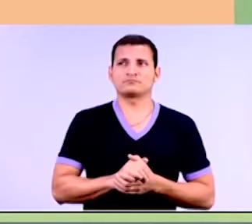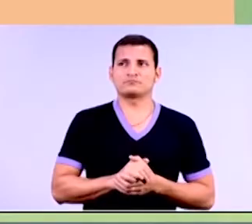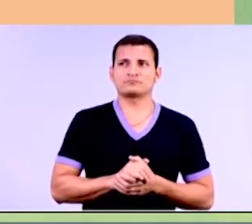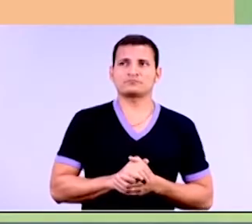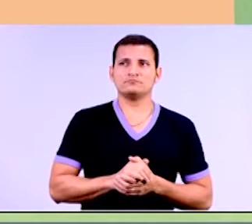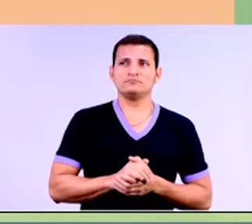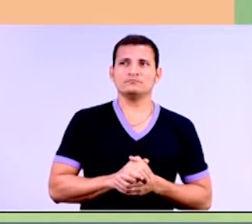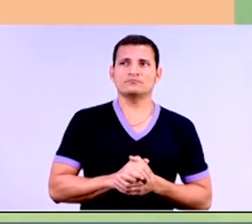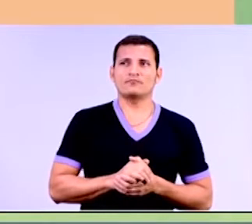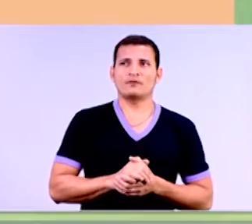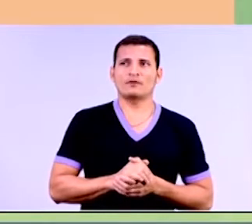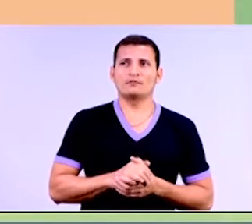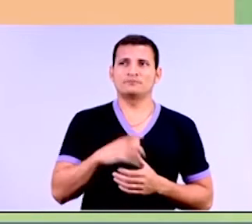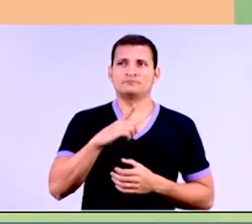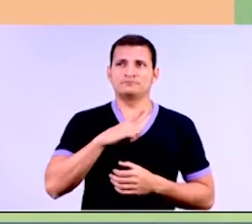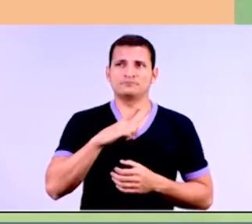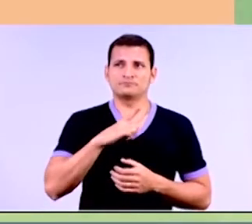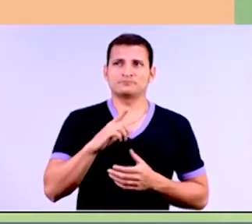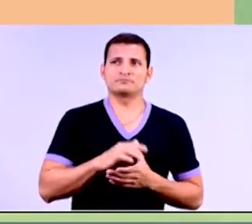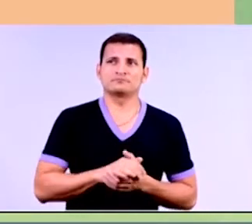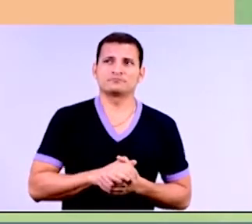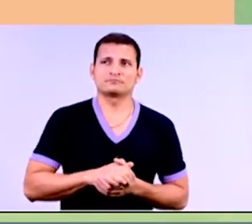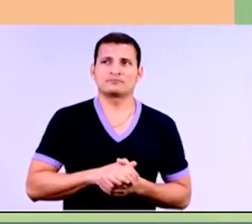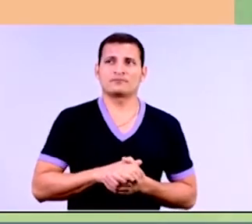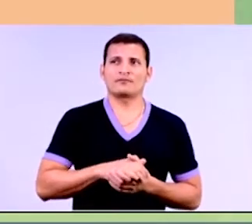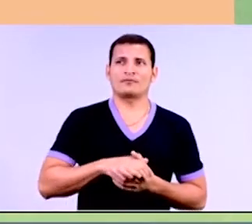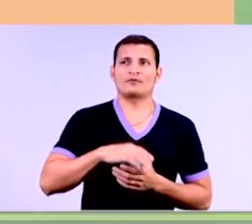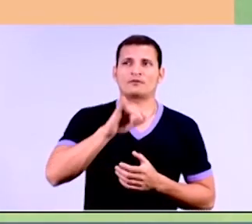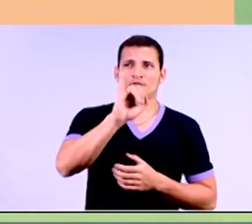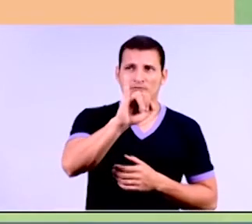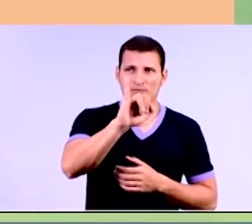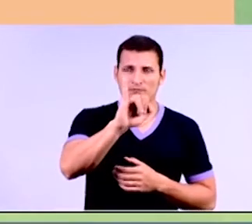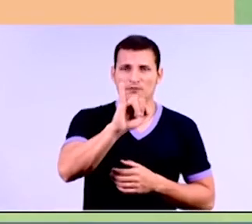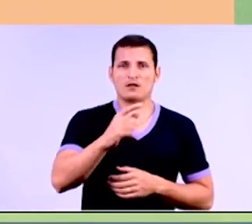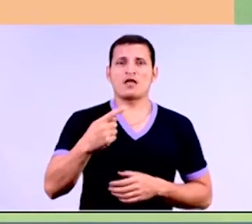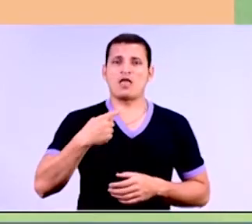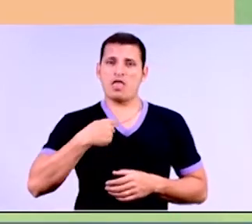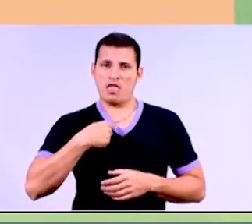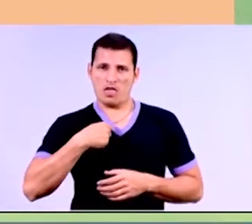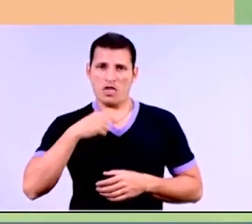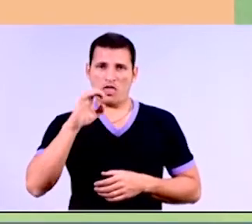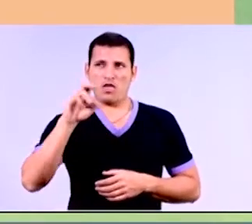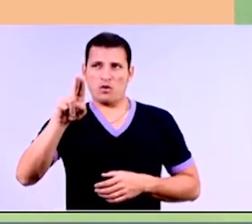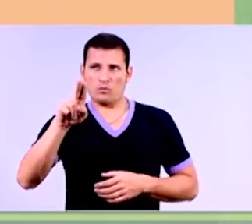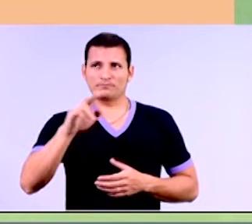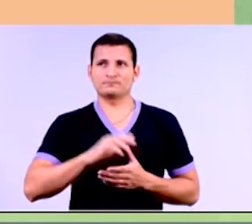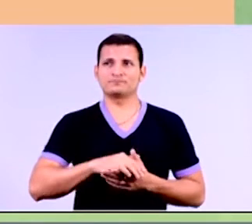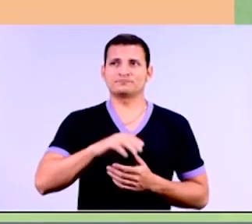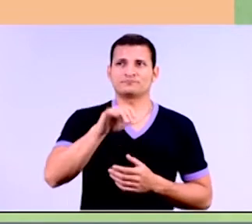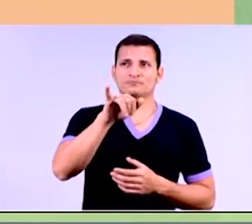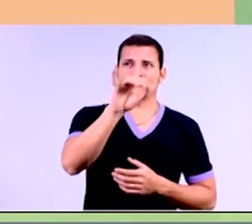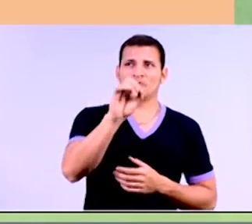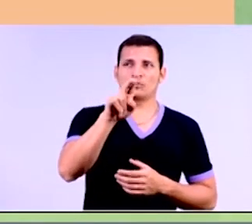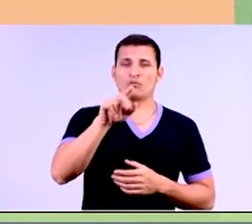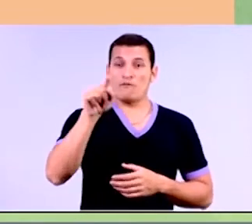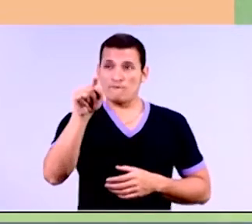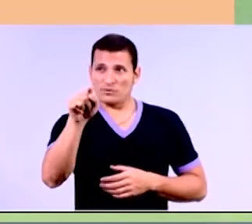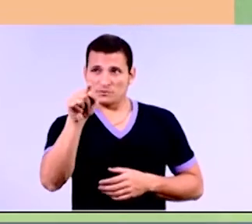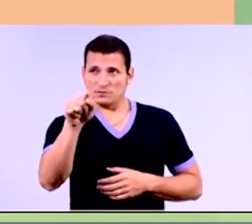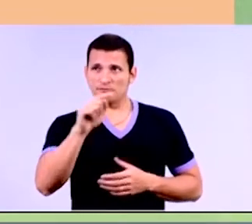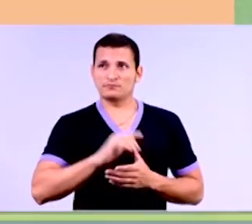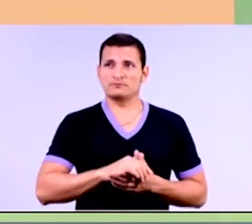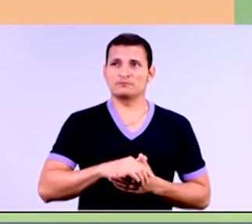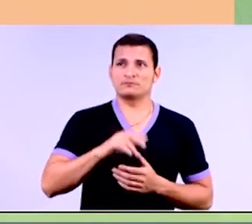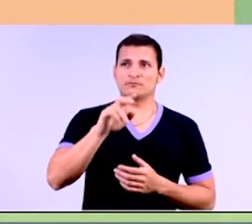Personal pronouns. Nós temos aqui I, que significa eu, you, você,